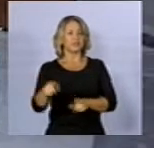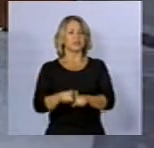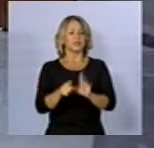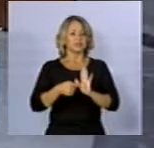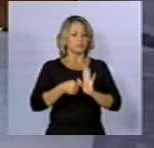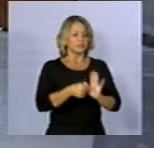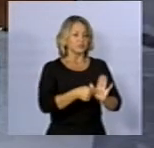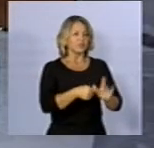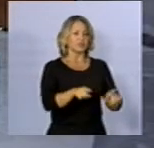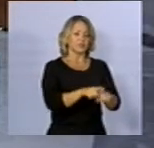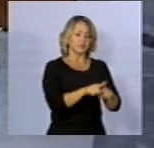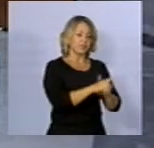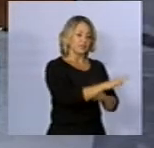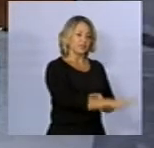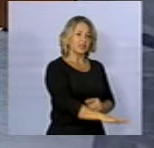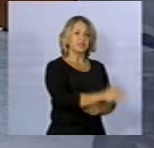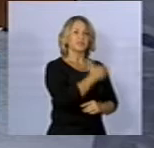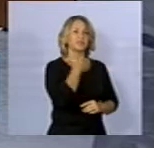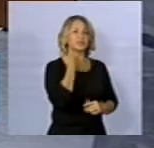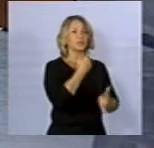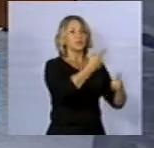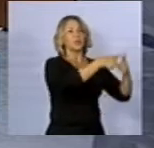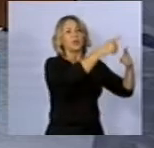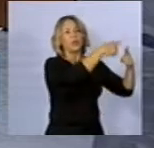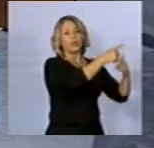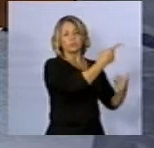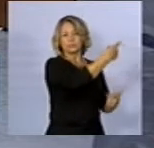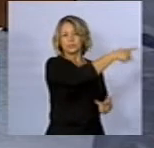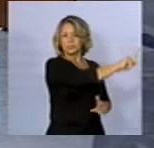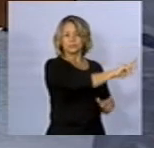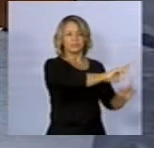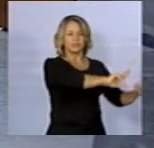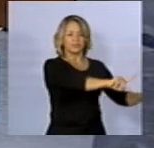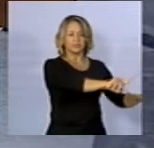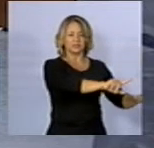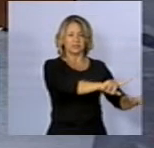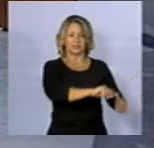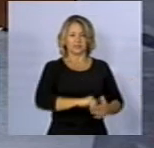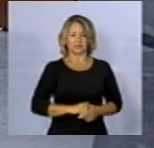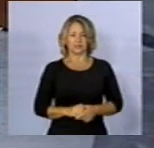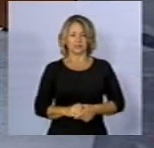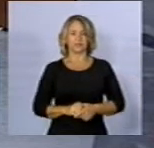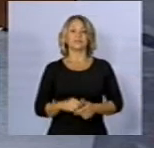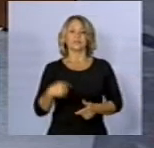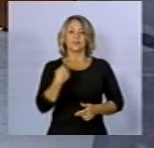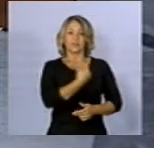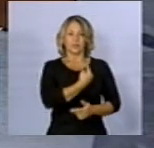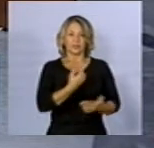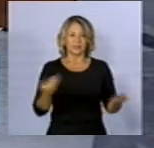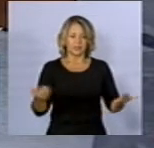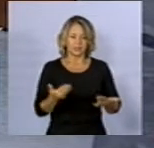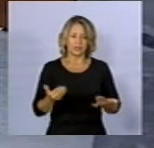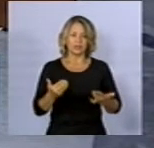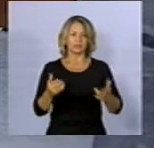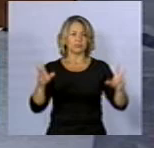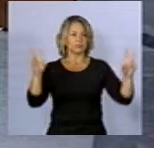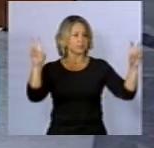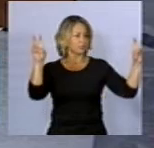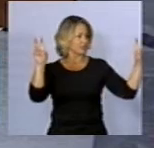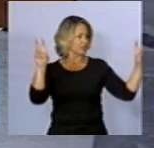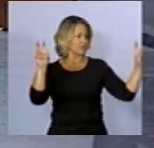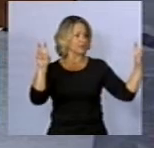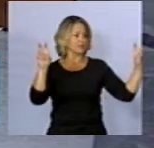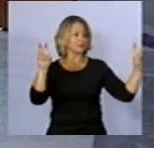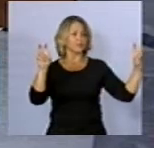que haviam falecido por outras causas de morte. Nós, por uma questão